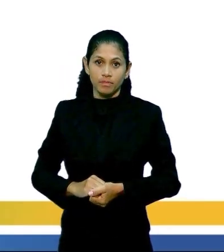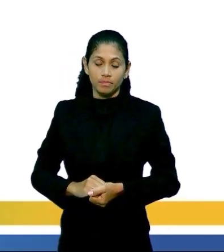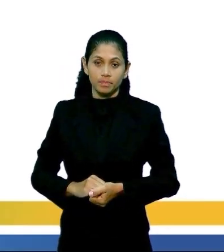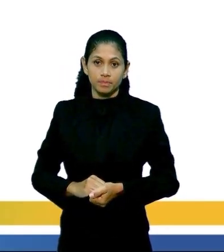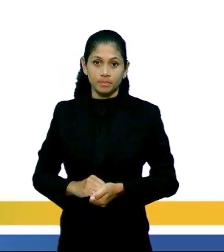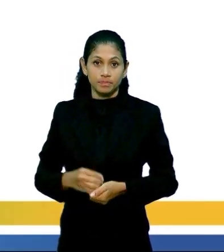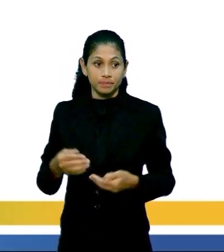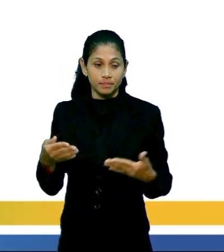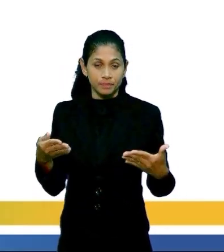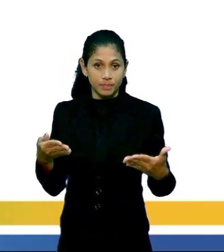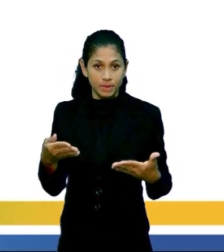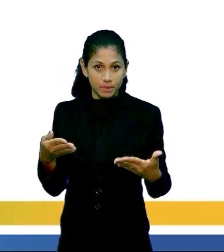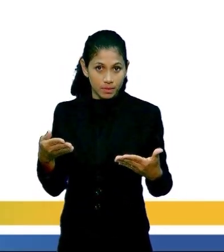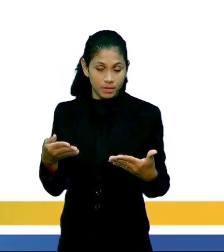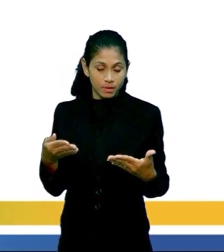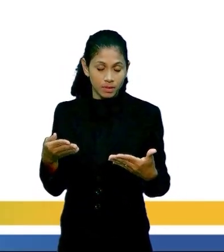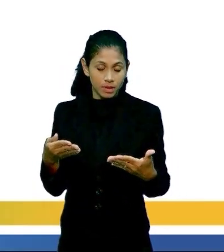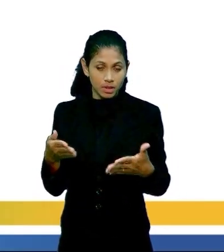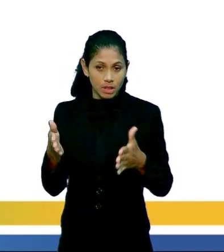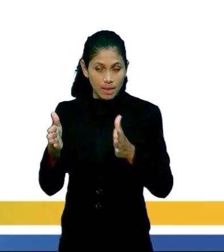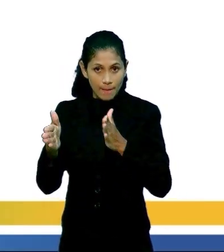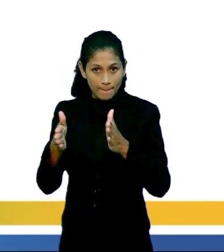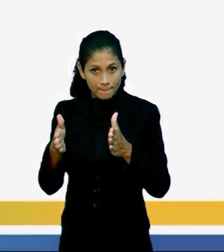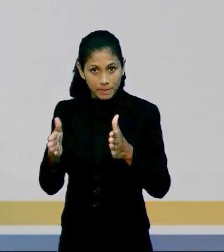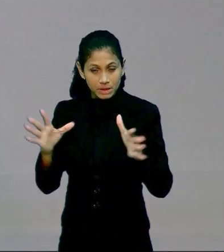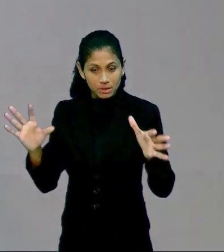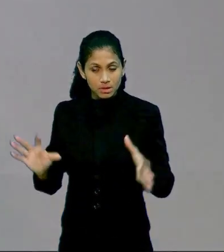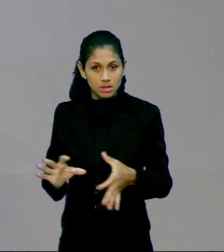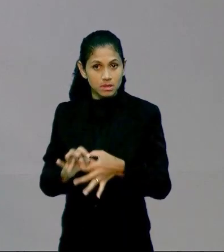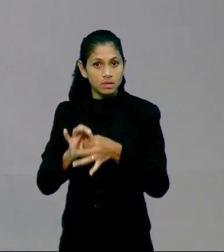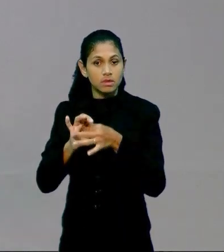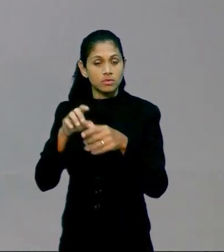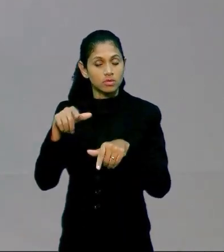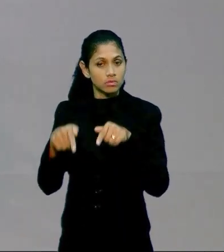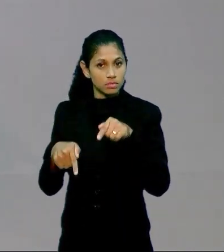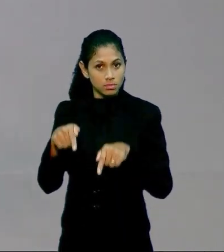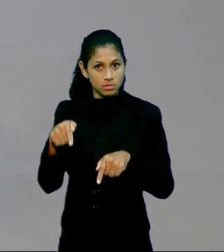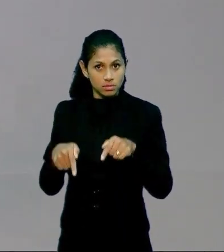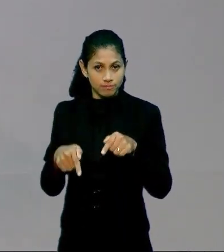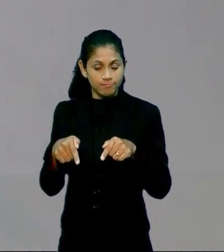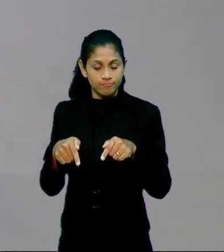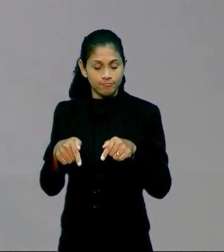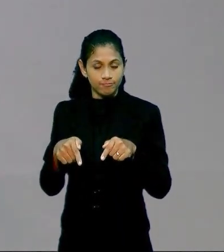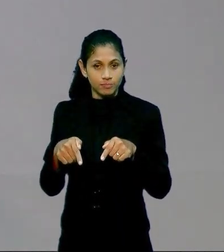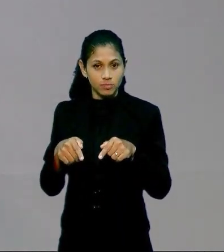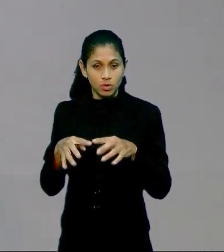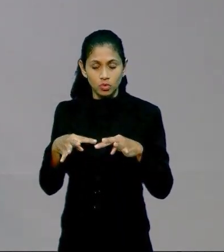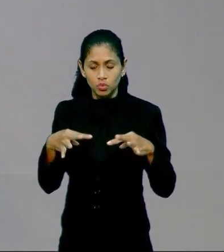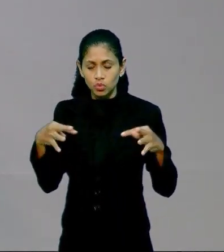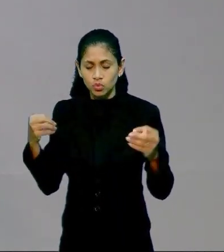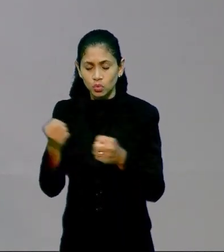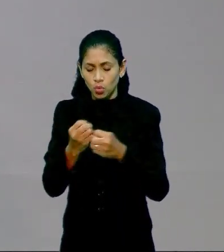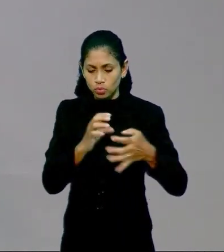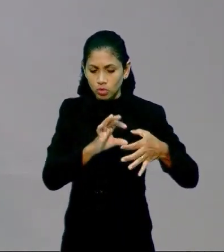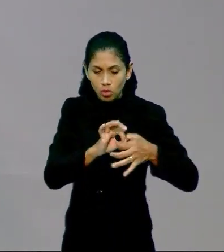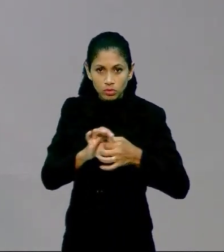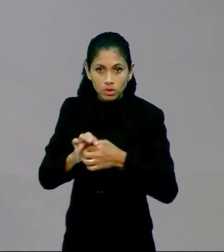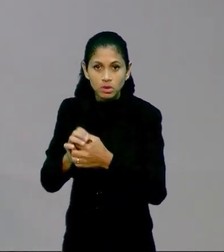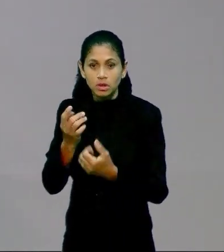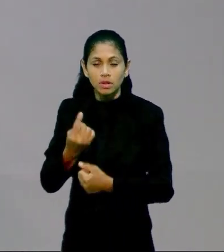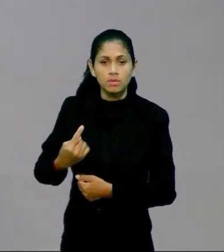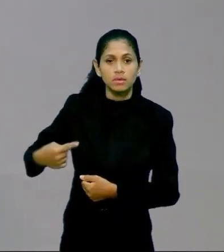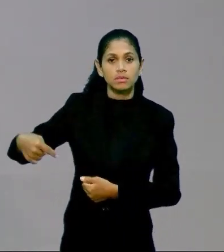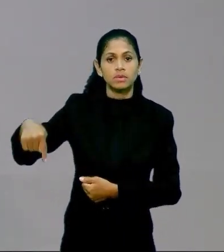Aqui eu vou chegar na parte, então, das ligações químicas, tá? Toda essa contextualização que eu fiz para vocês foi